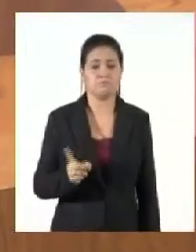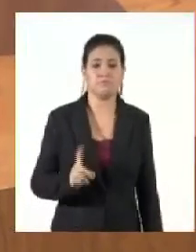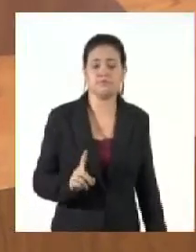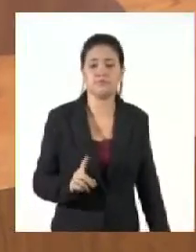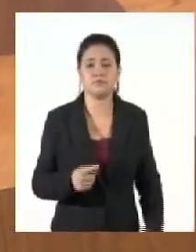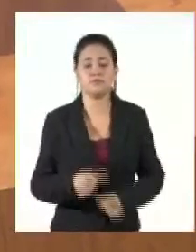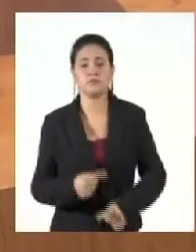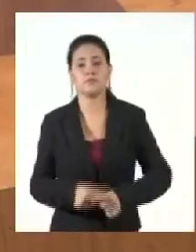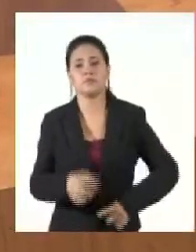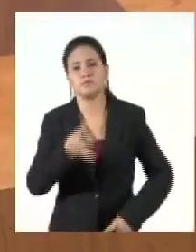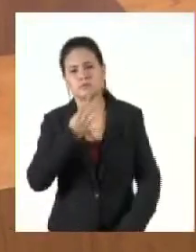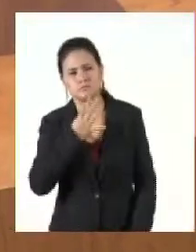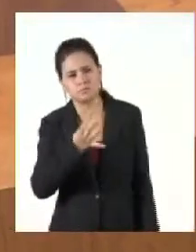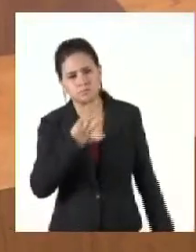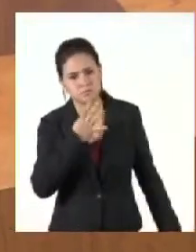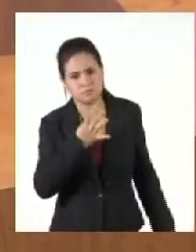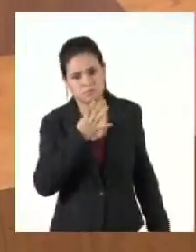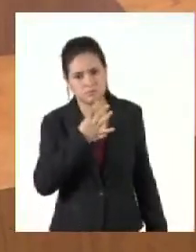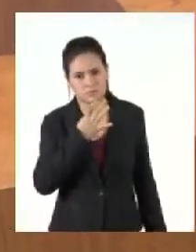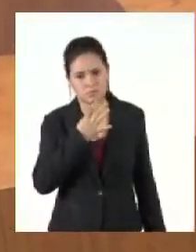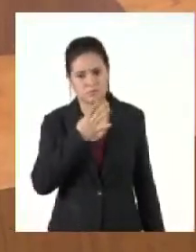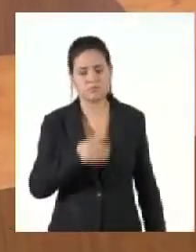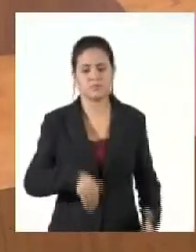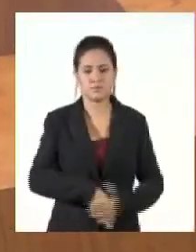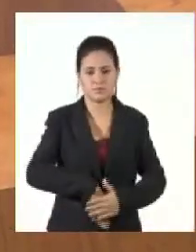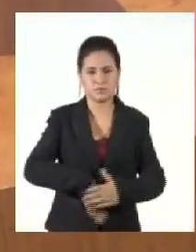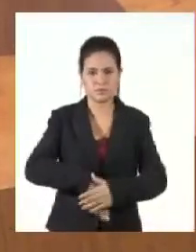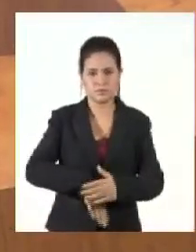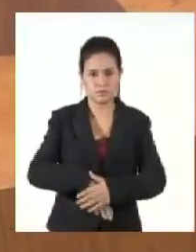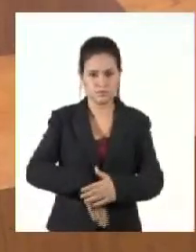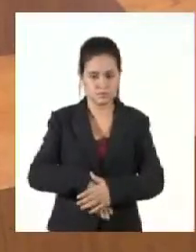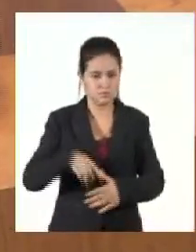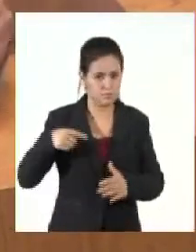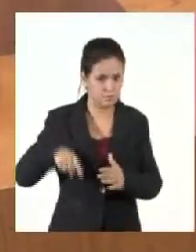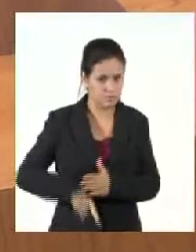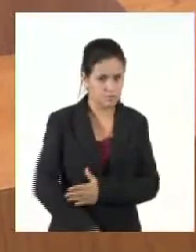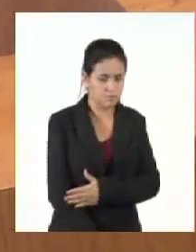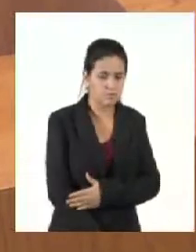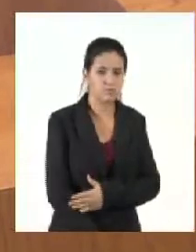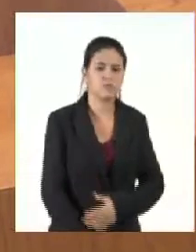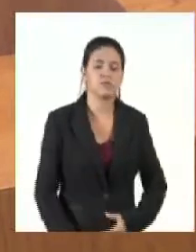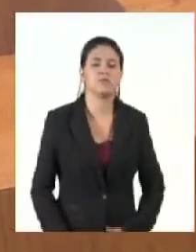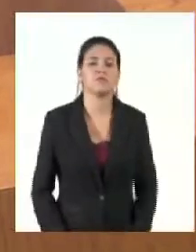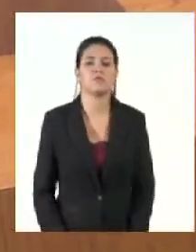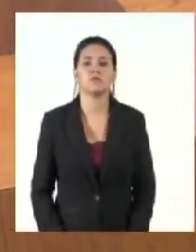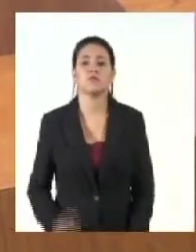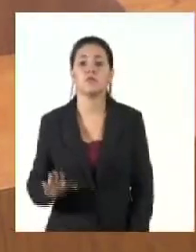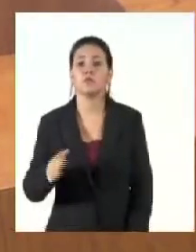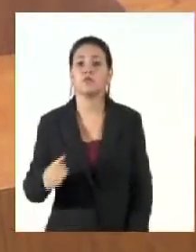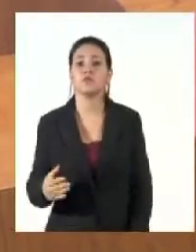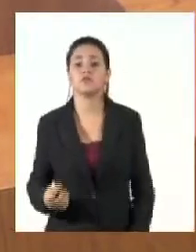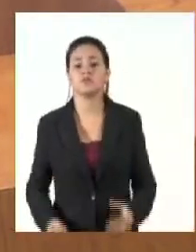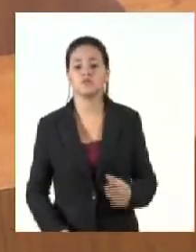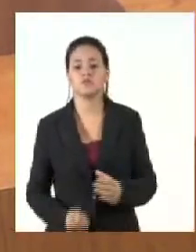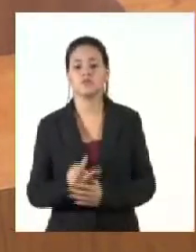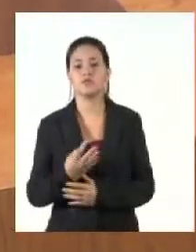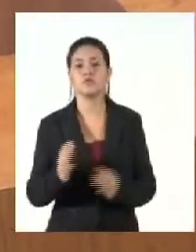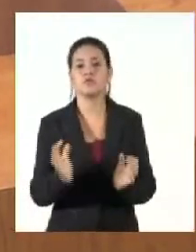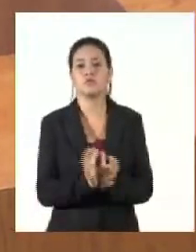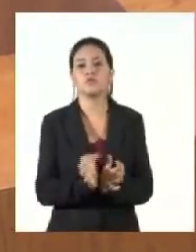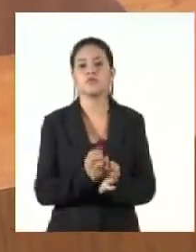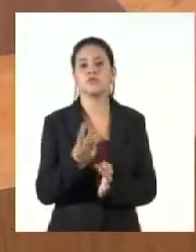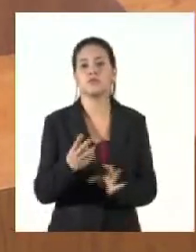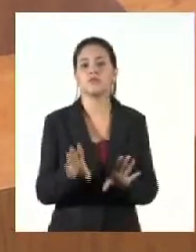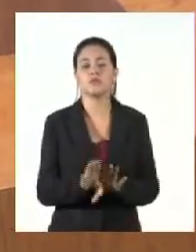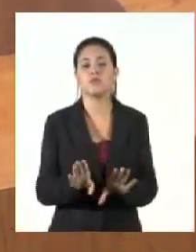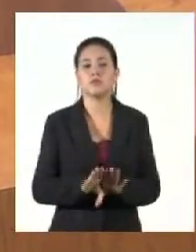os meandros da política e do futebol, quando surgiu o Clube dos 13, surgiu também a doce informação que a